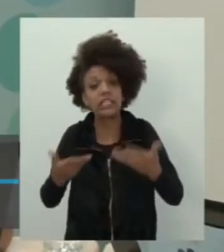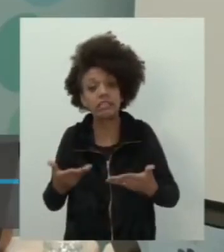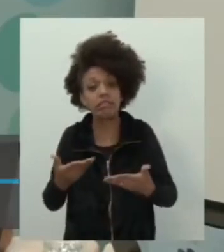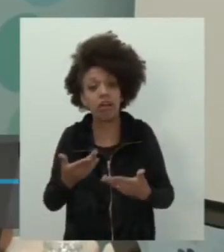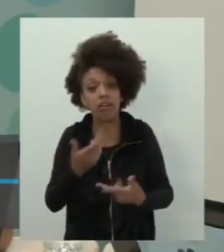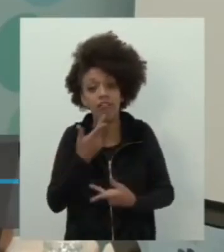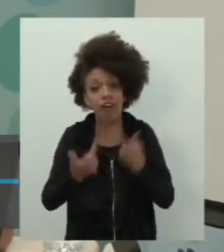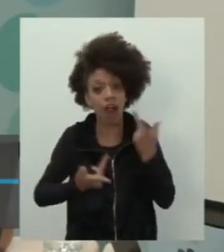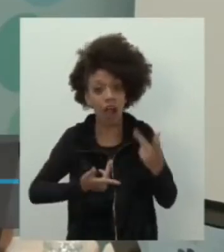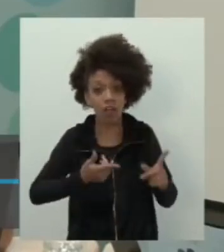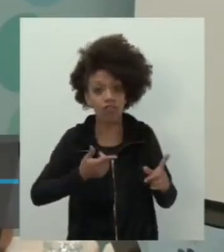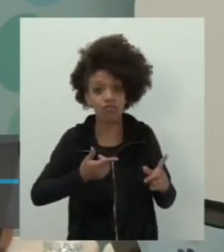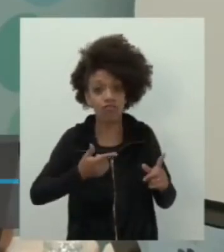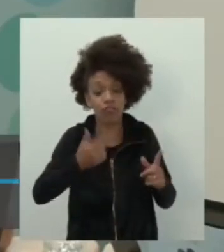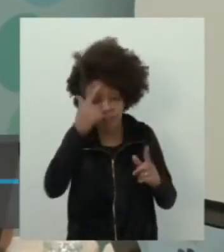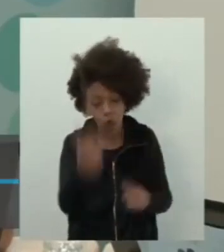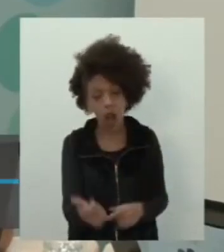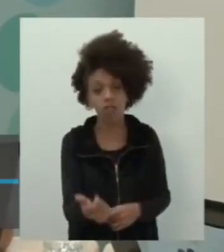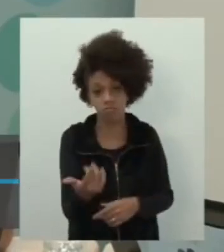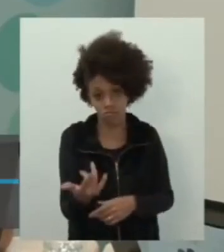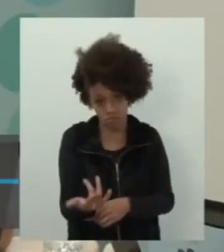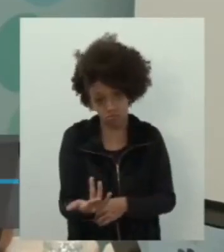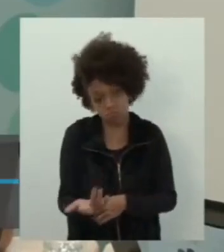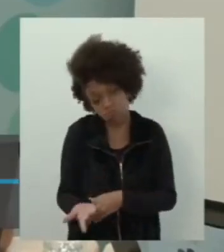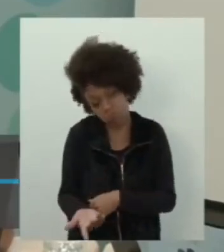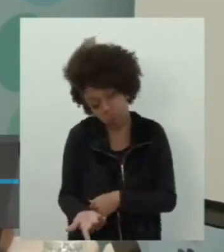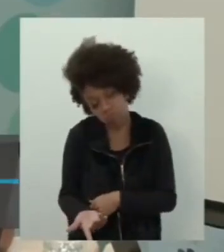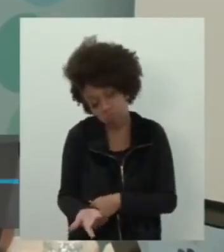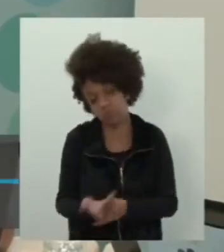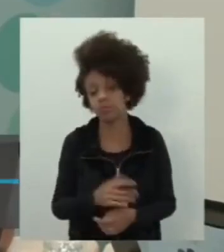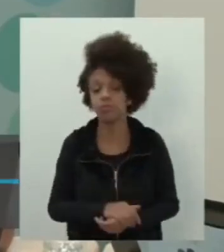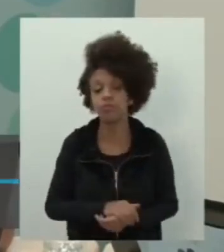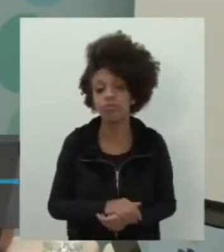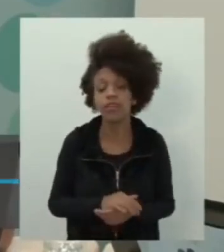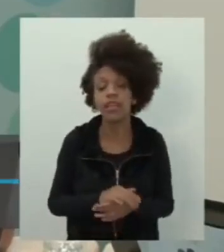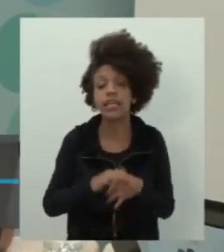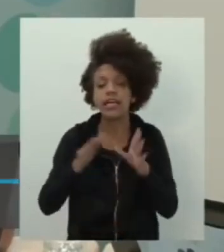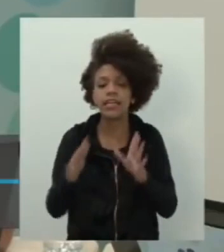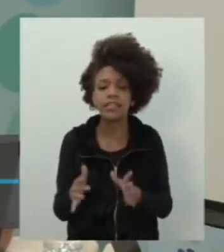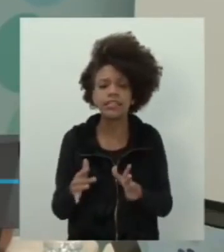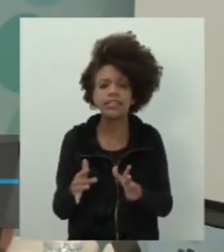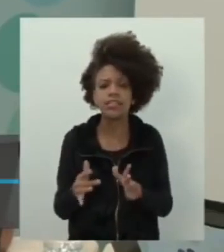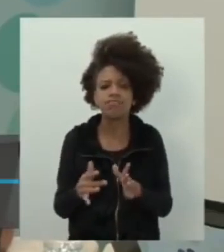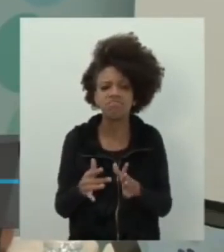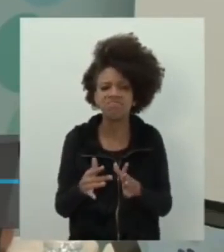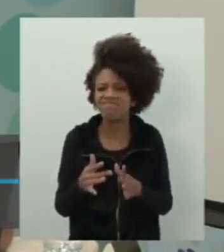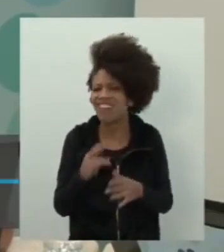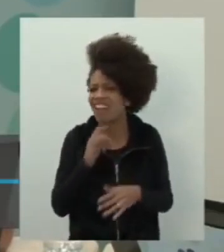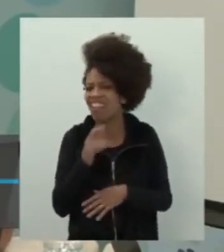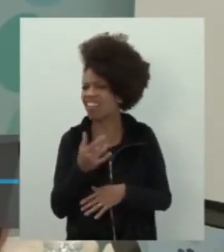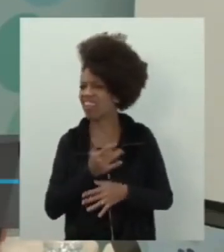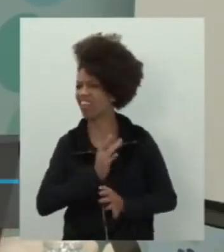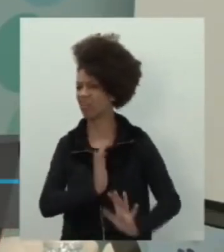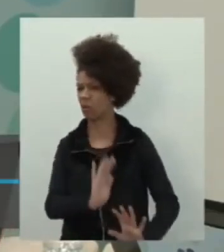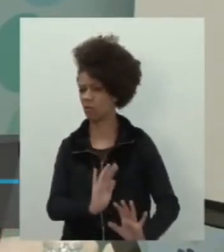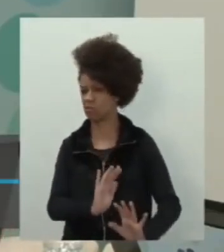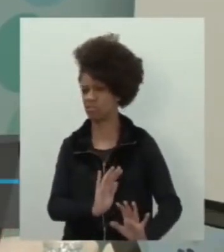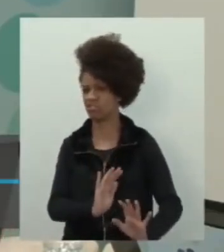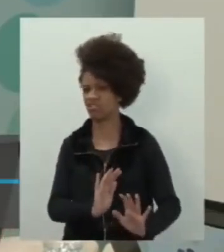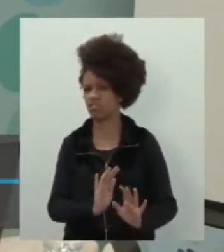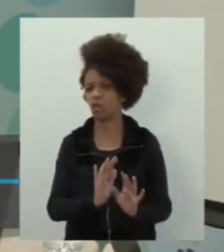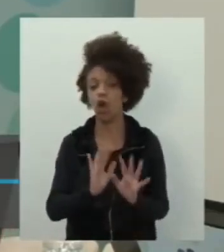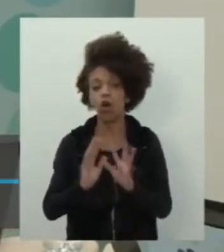falar de violência no que ela está fazendo, nos textos dela. A princípio, ninguém gosta muito, todo mundo é acostumado